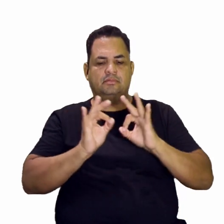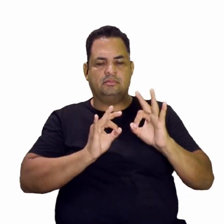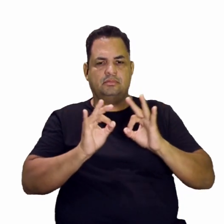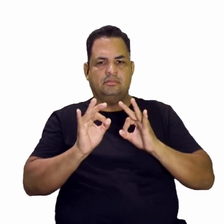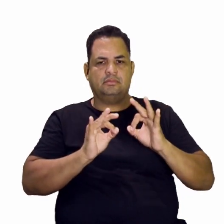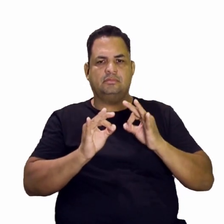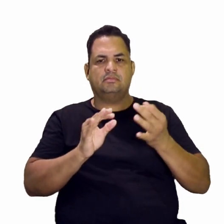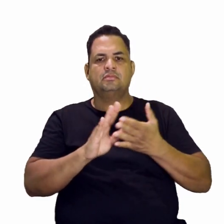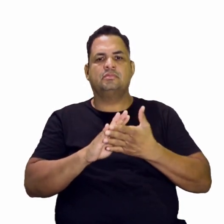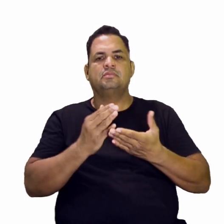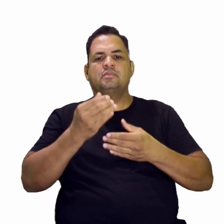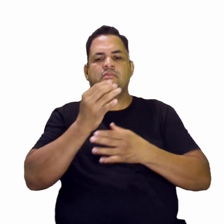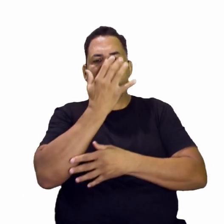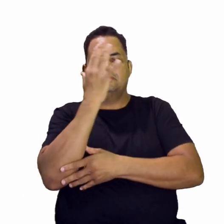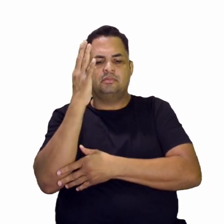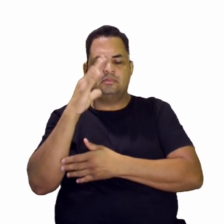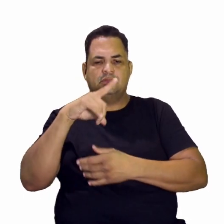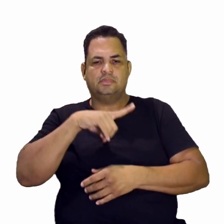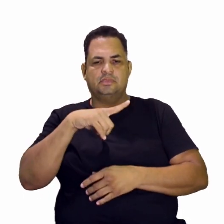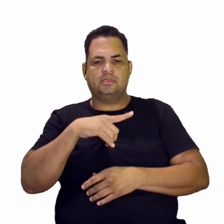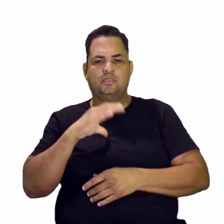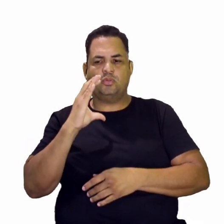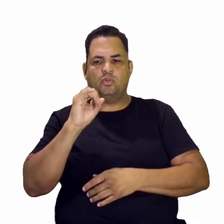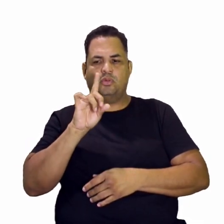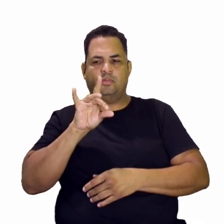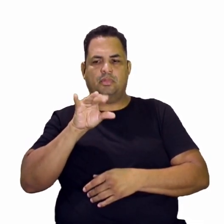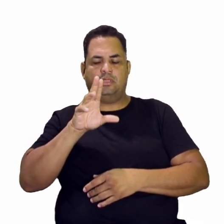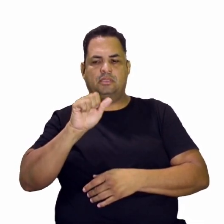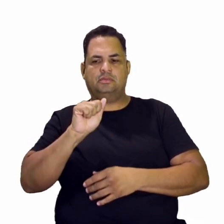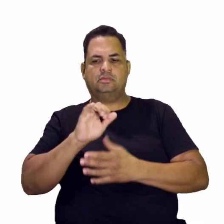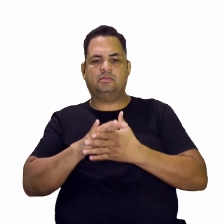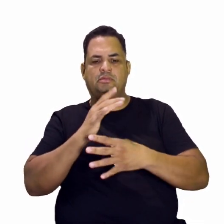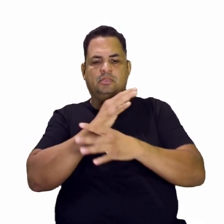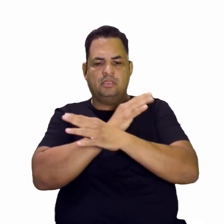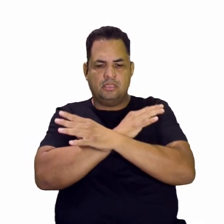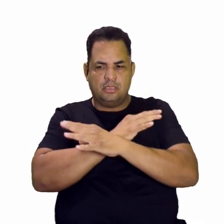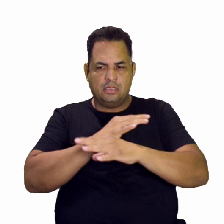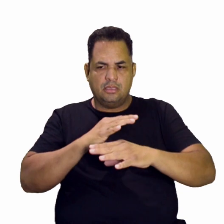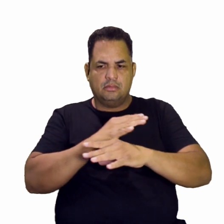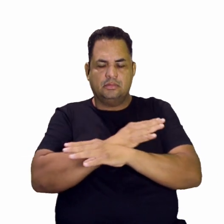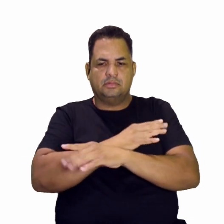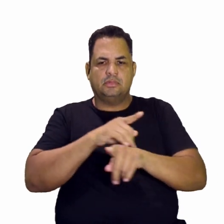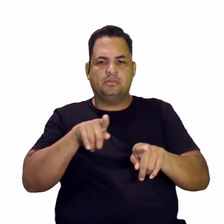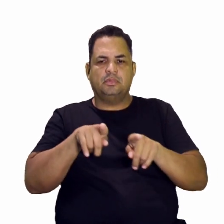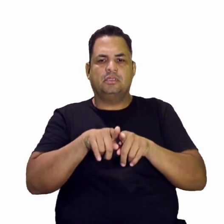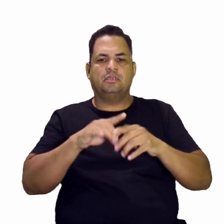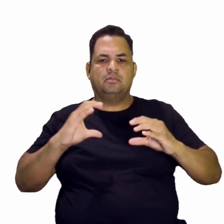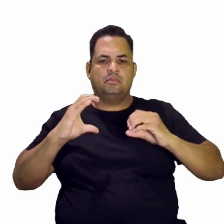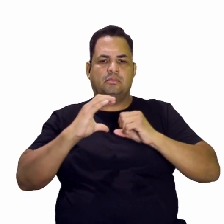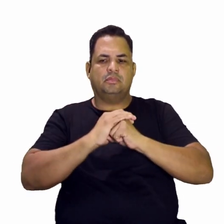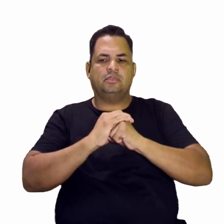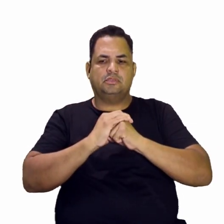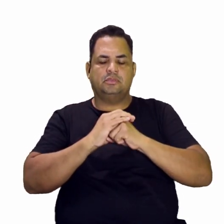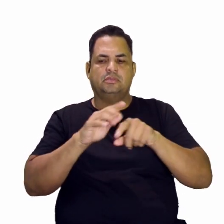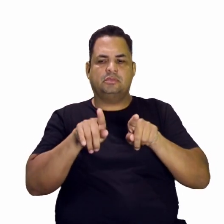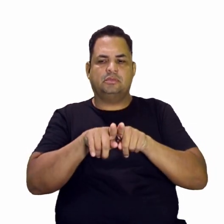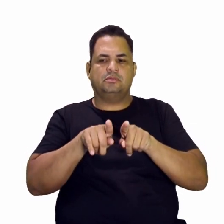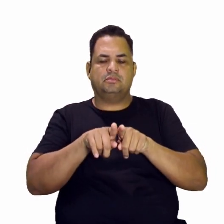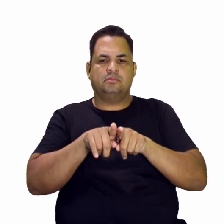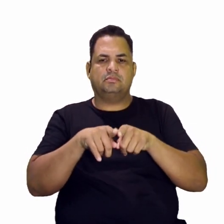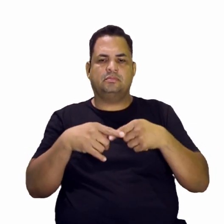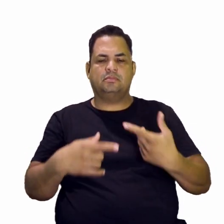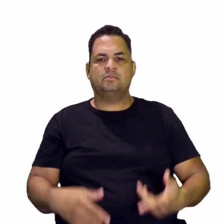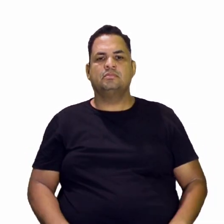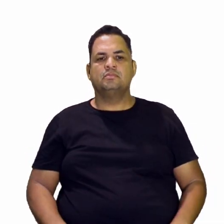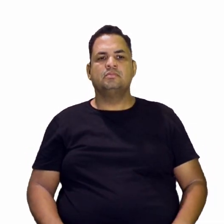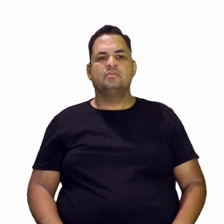do que as plantas que têm os cloroplastos, tá? E as algas protistas também, certo? Então, por isso que a pergunta está